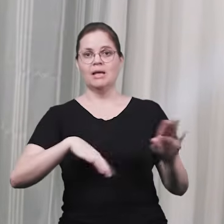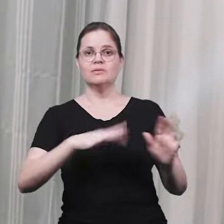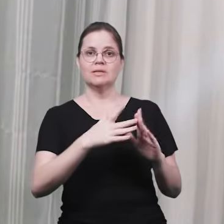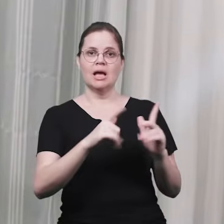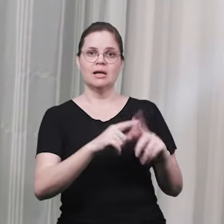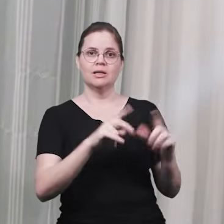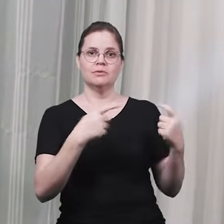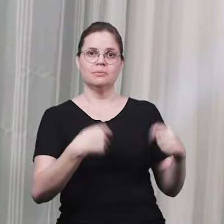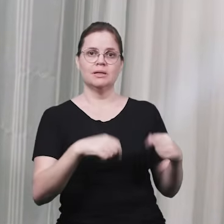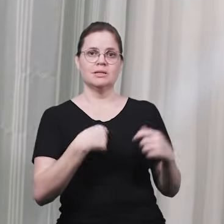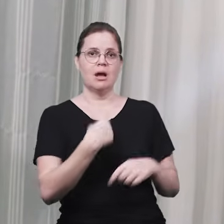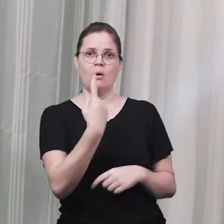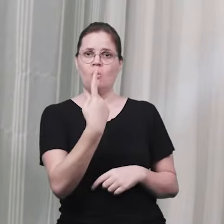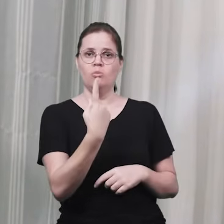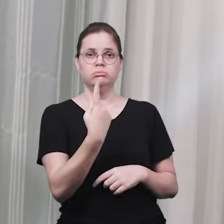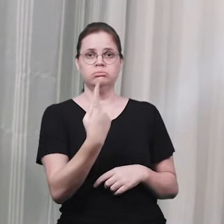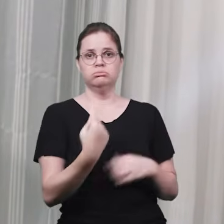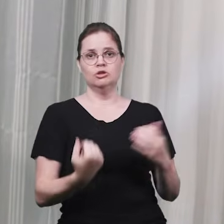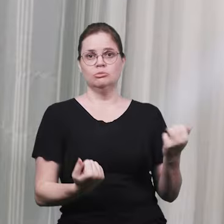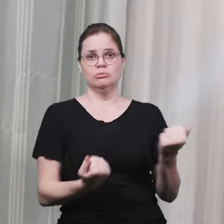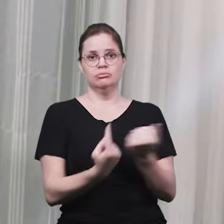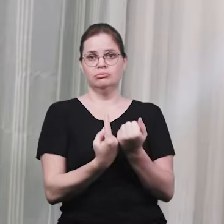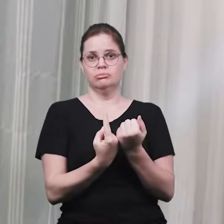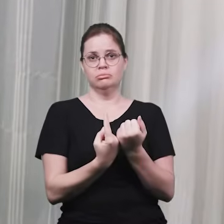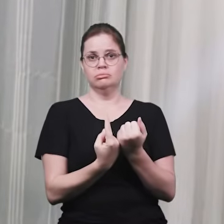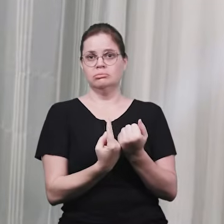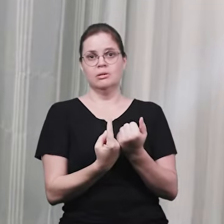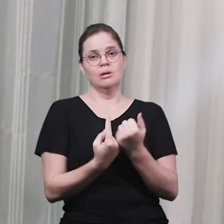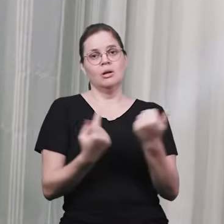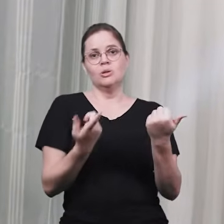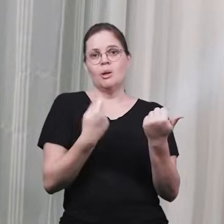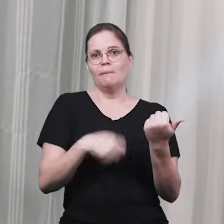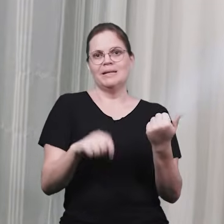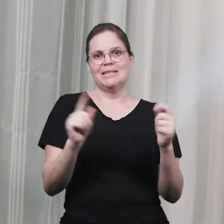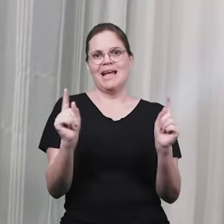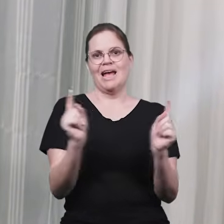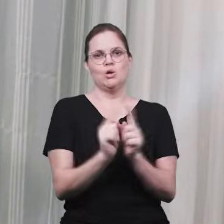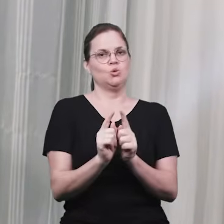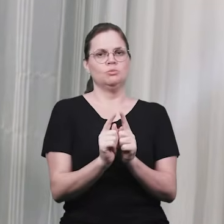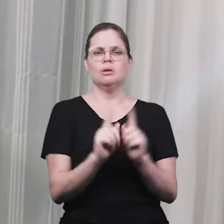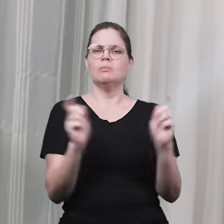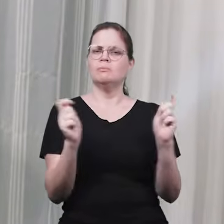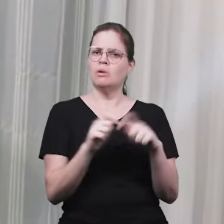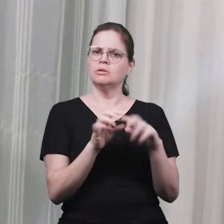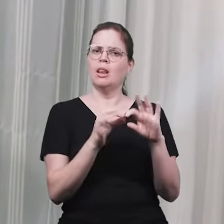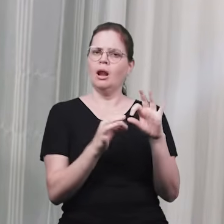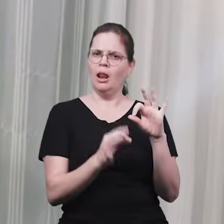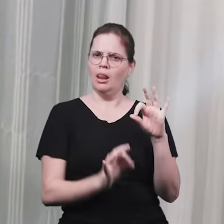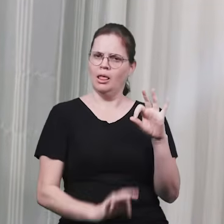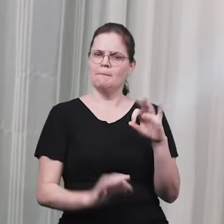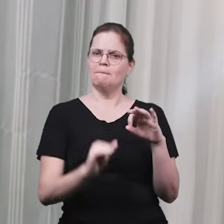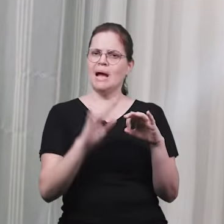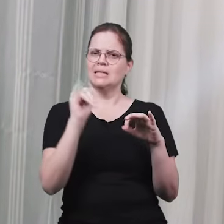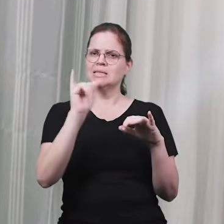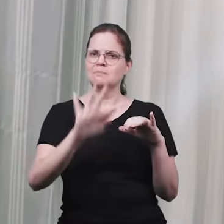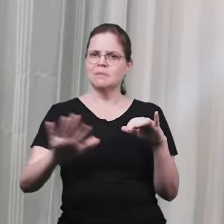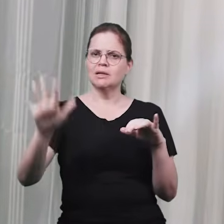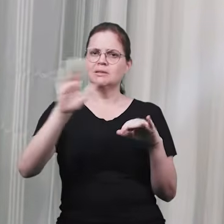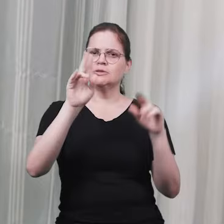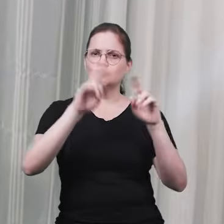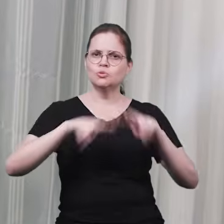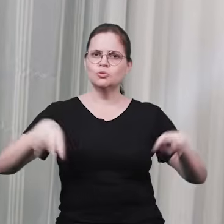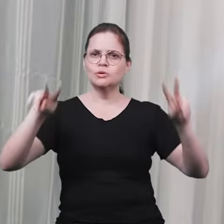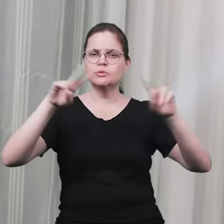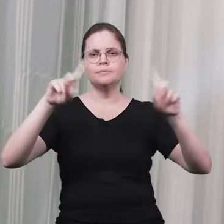1, que é aquele que não precisa de uma aula mais reduzida, é uma aula que eu posso utilizar mais